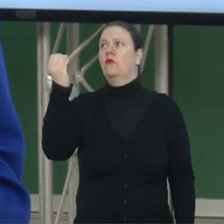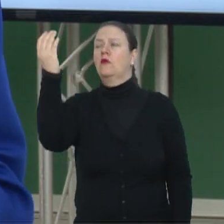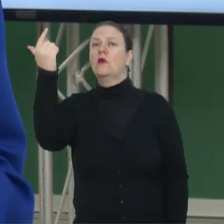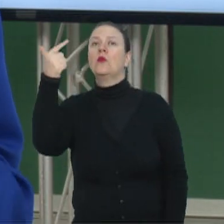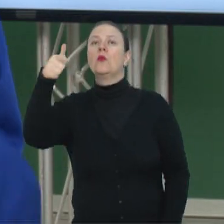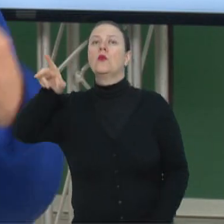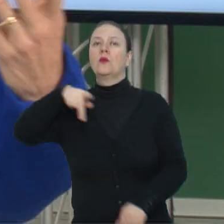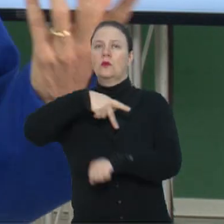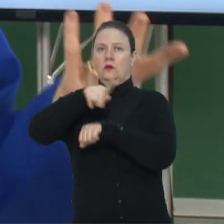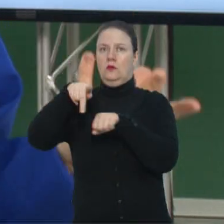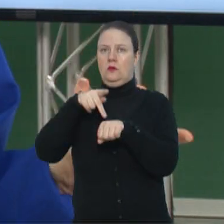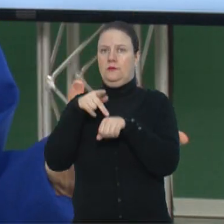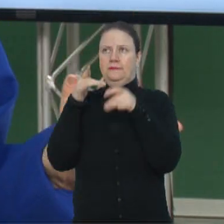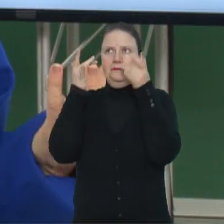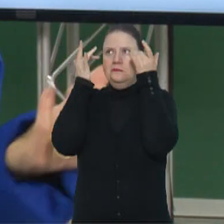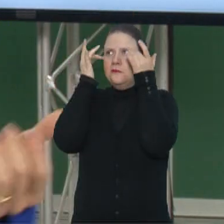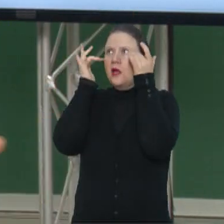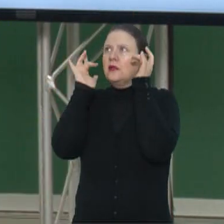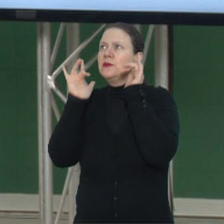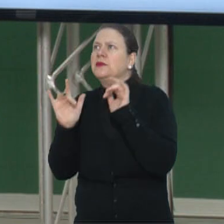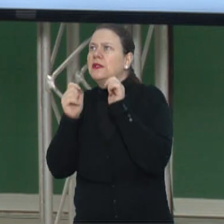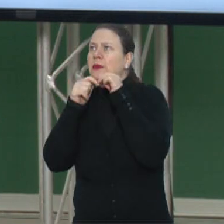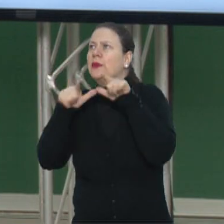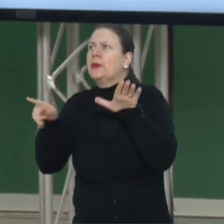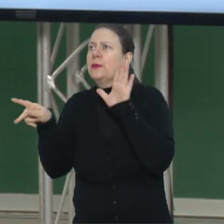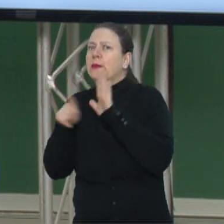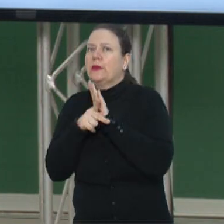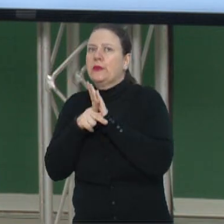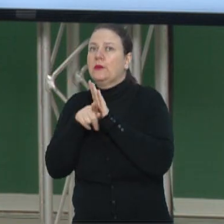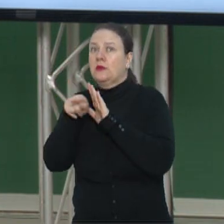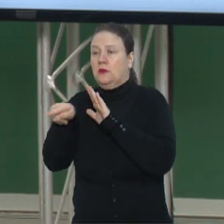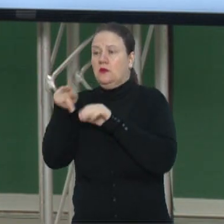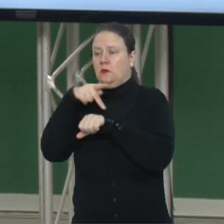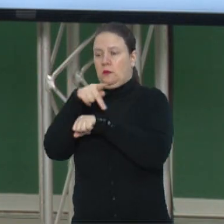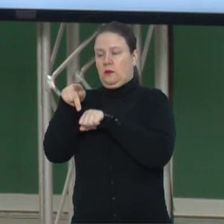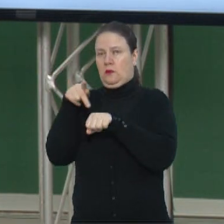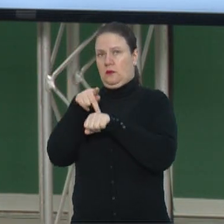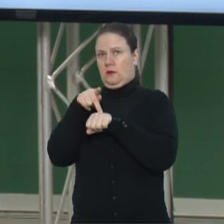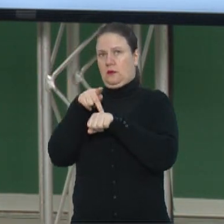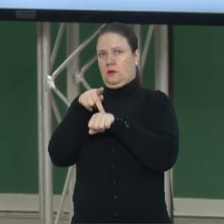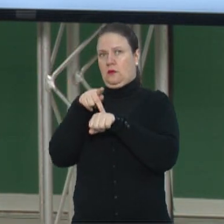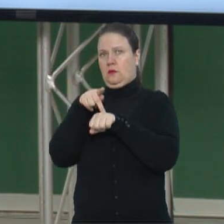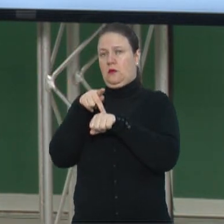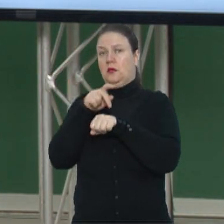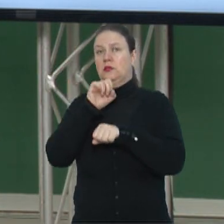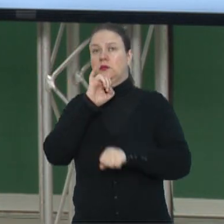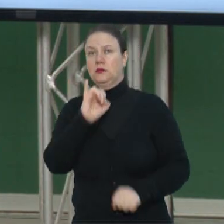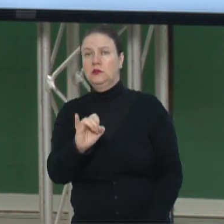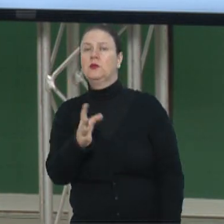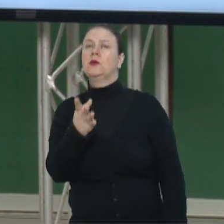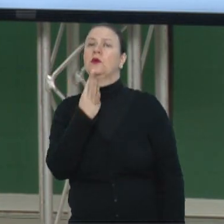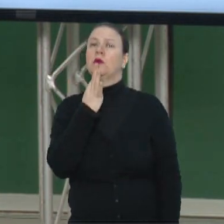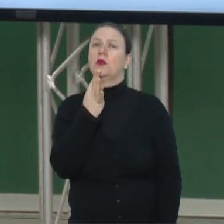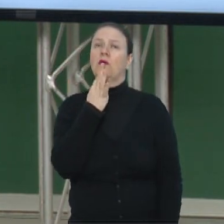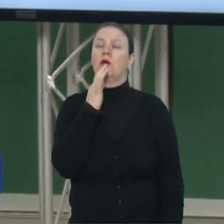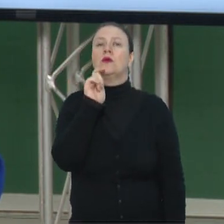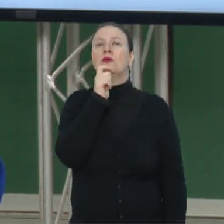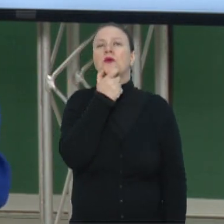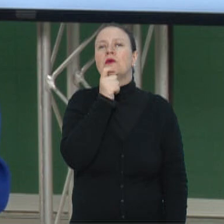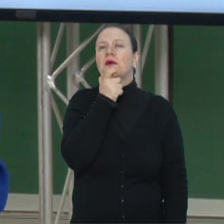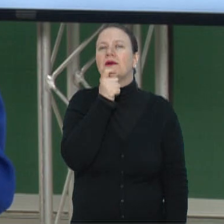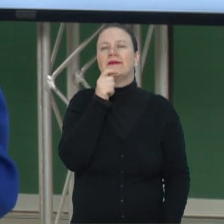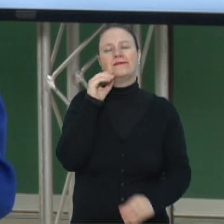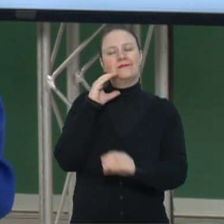precisa saber a língua daquele país para poder fazer essa viagem e conseguir se comunicar. Se você souber falar o inglês, você